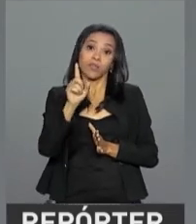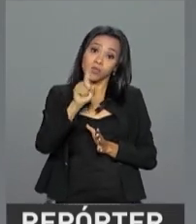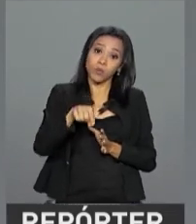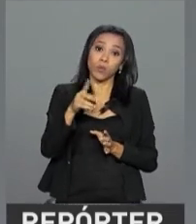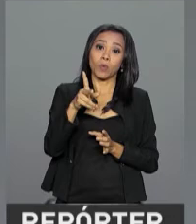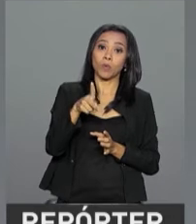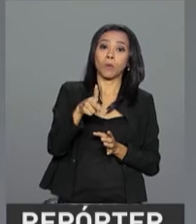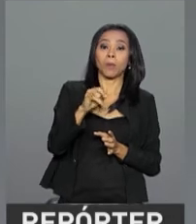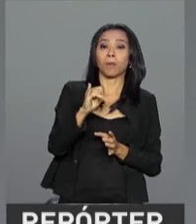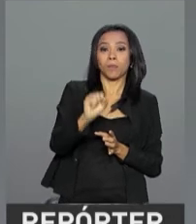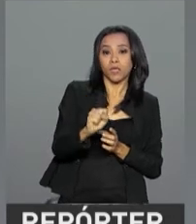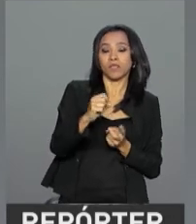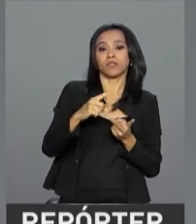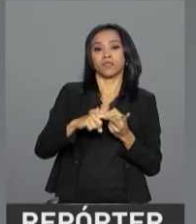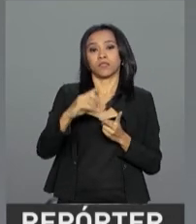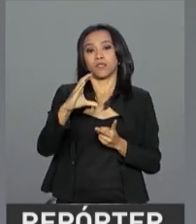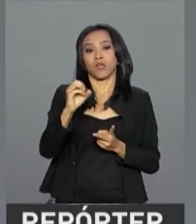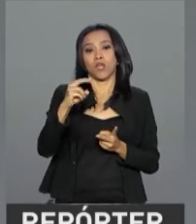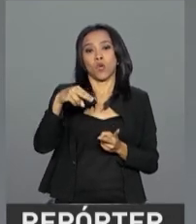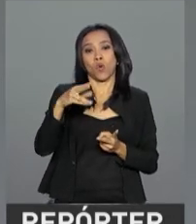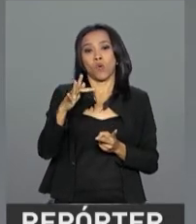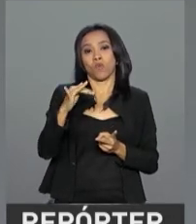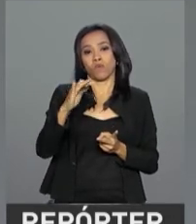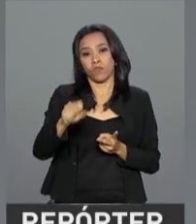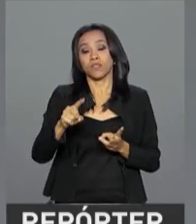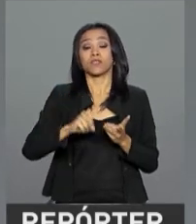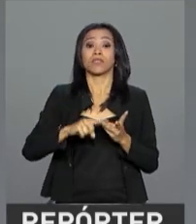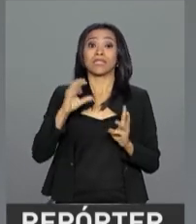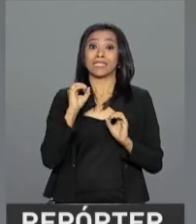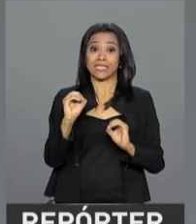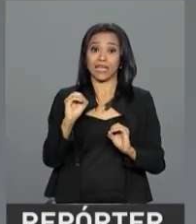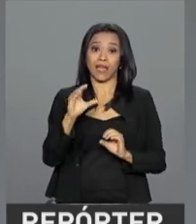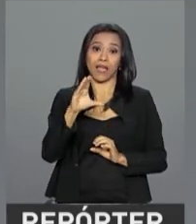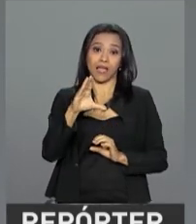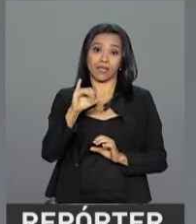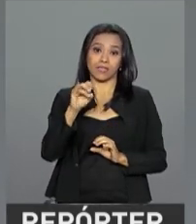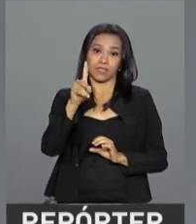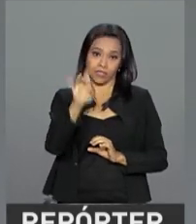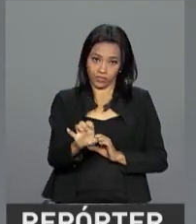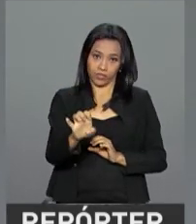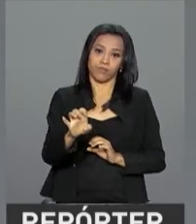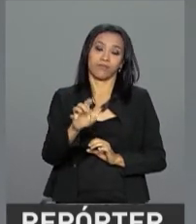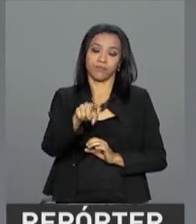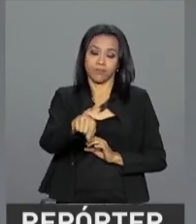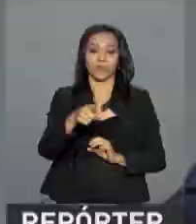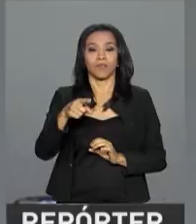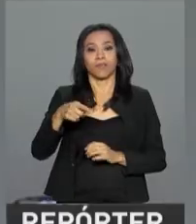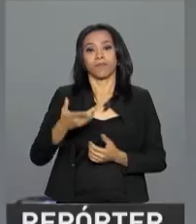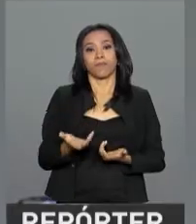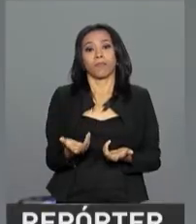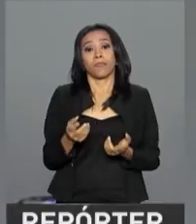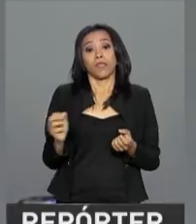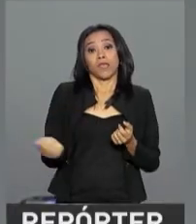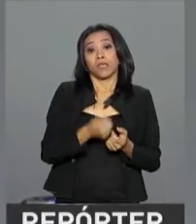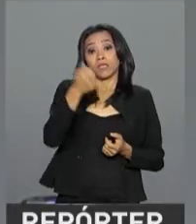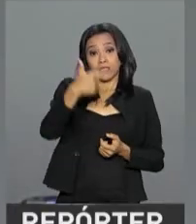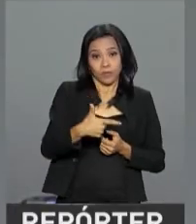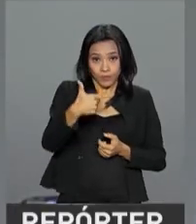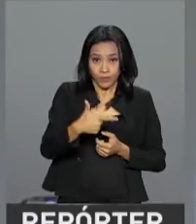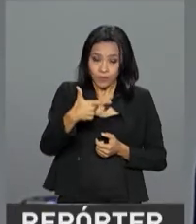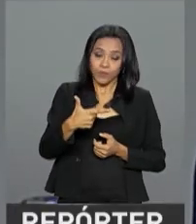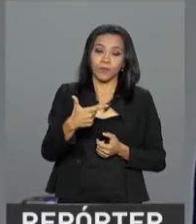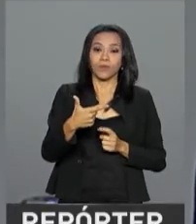será a seed e apresentar as medidas de compensações complementares a regeneração da floresta o segundo componente